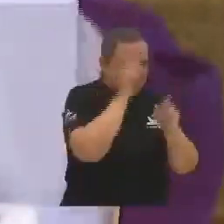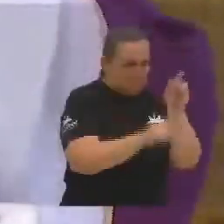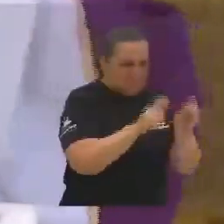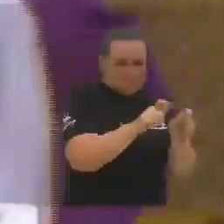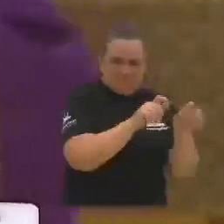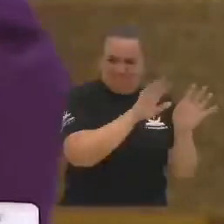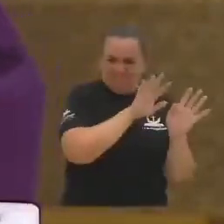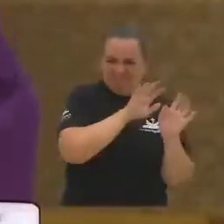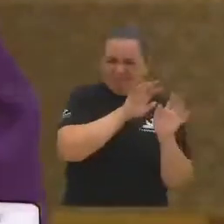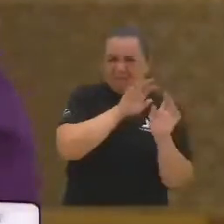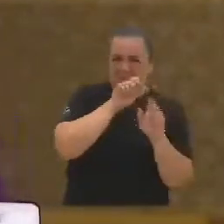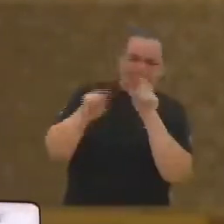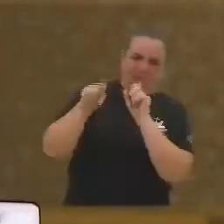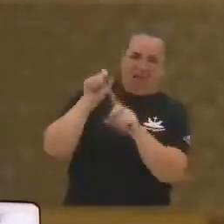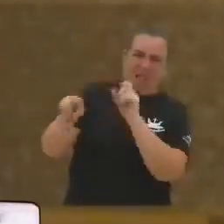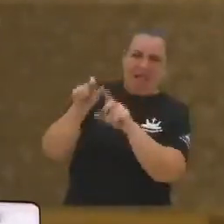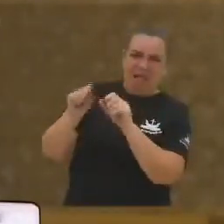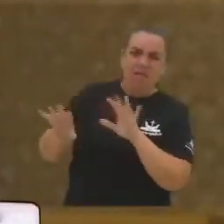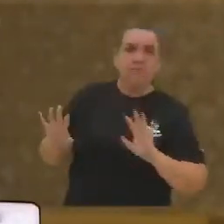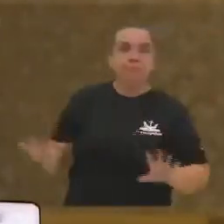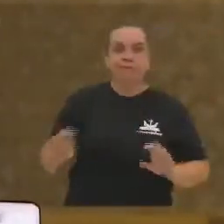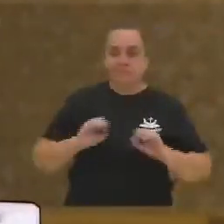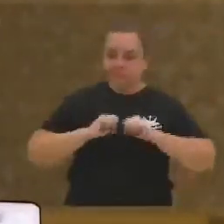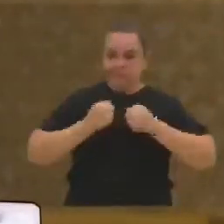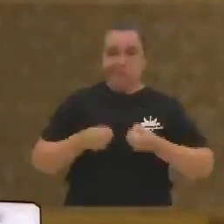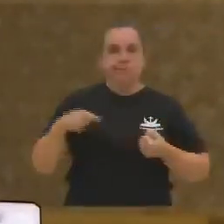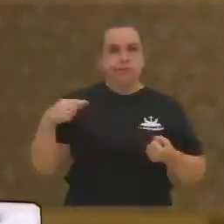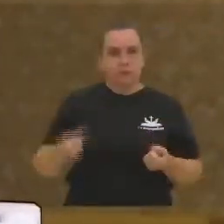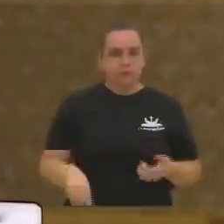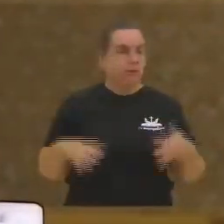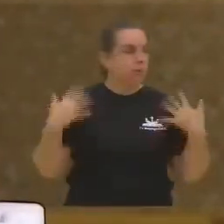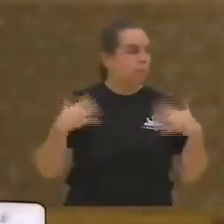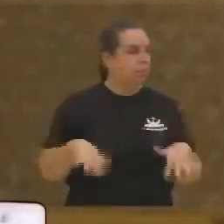enfrentaram aqui a maior das oposições, e